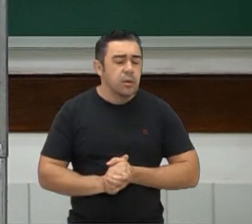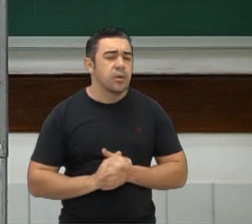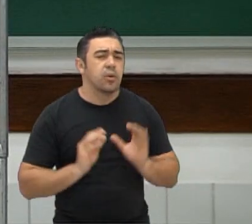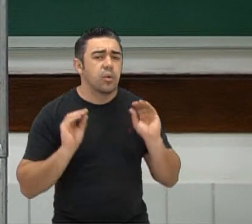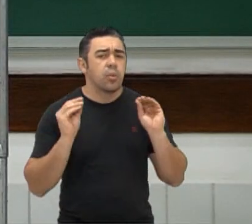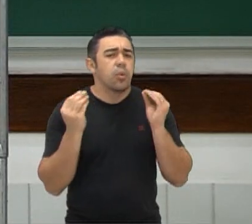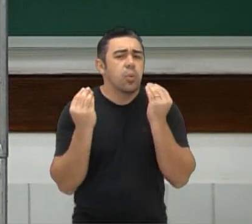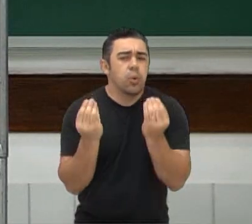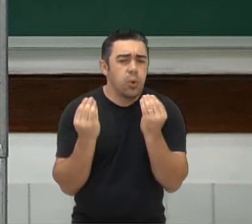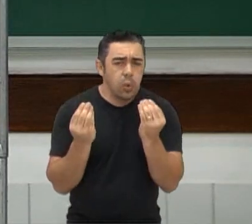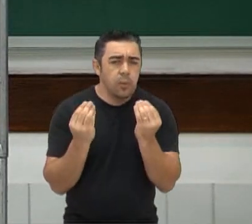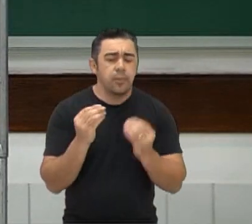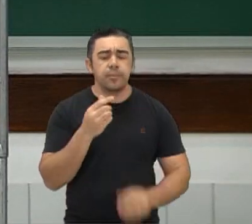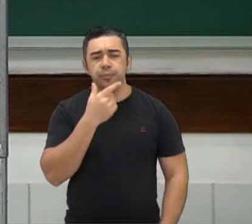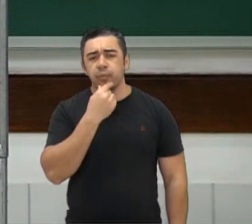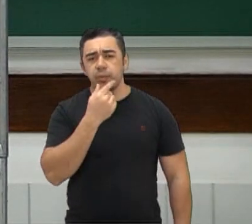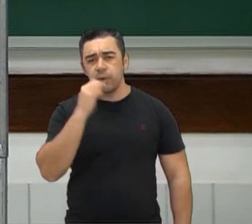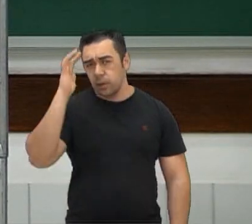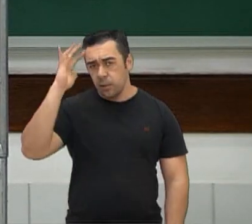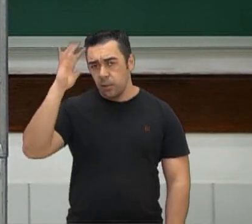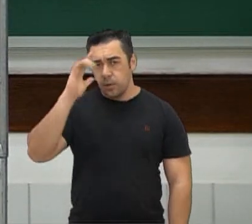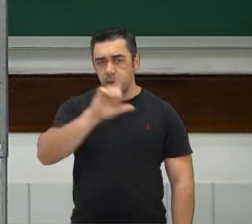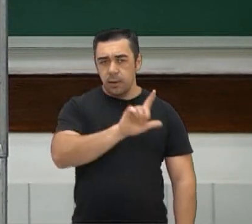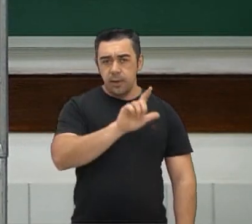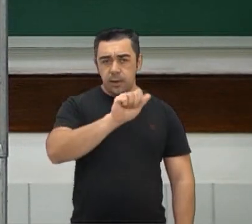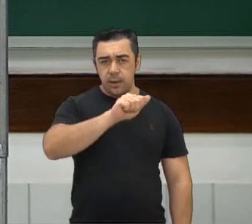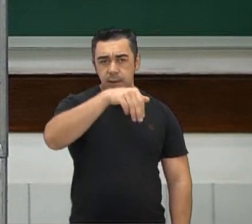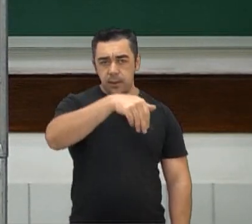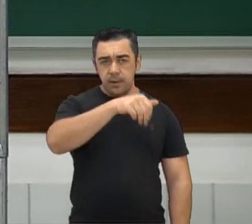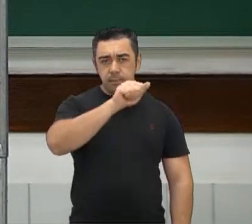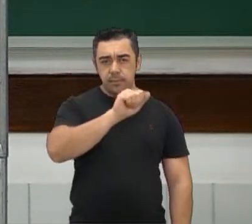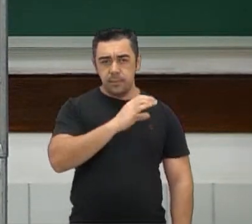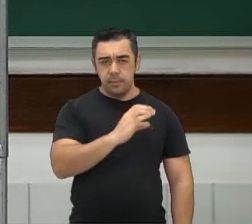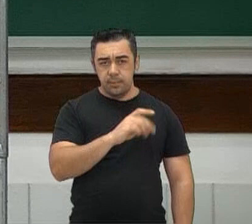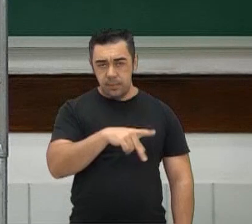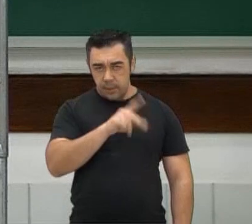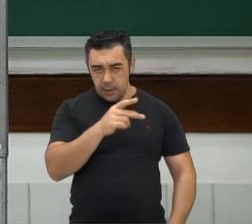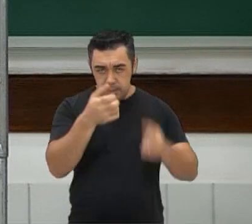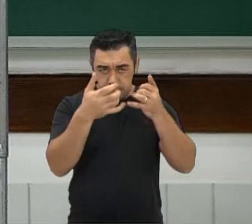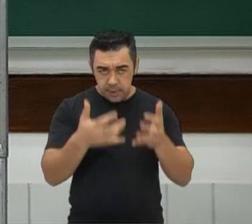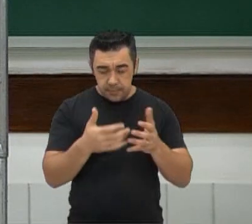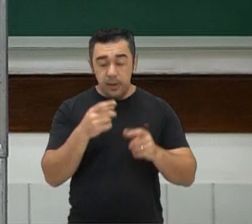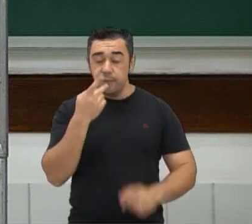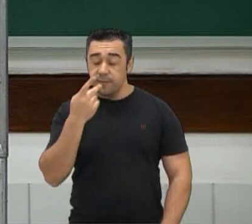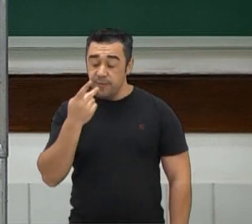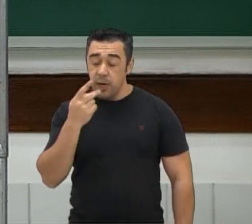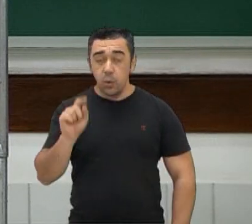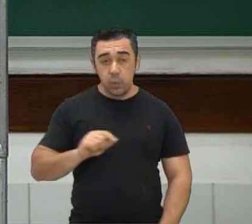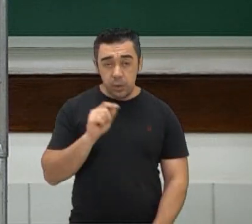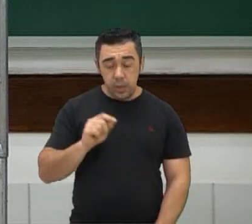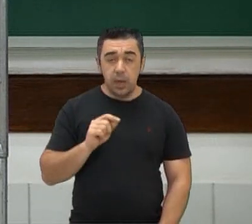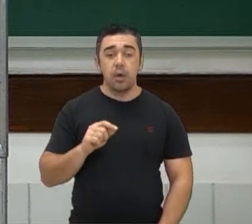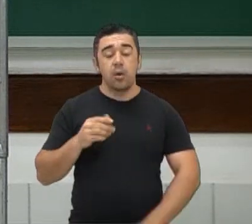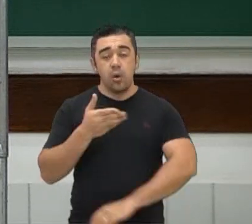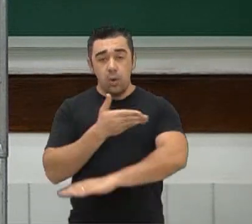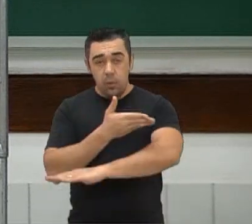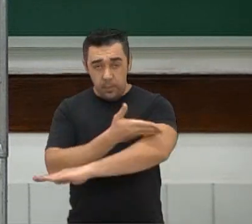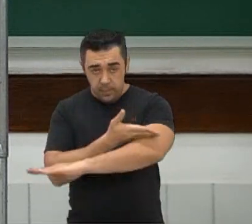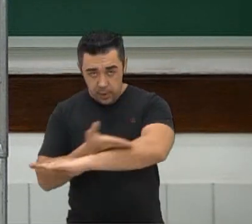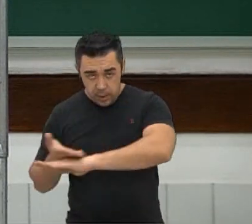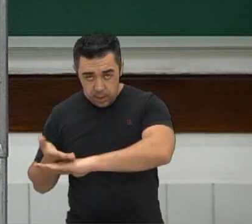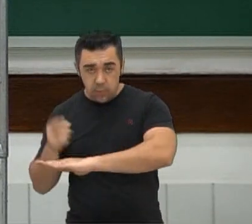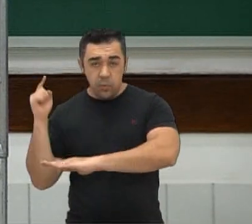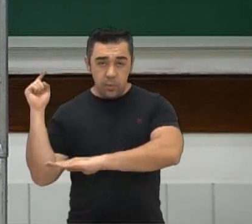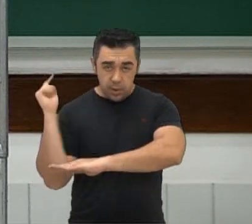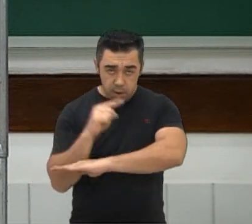Como que Lamarck primeiro explicaria isso pra gente? Então, está dizendo que o urso polar deriva do urso pardo. Então, provavelmente ele falaria que um